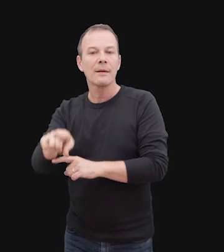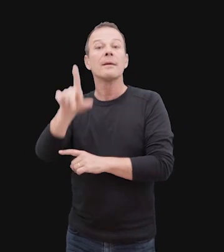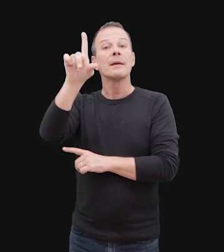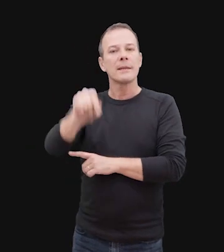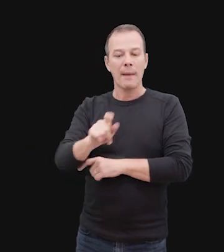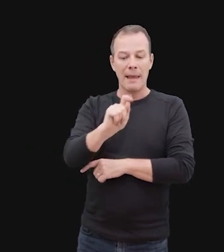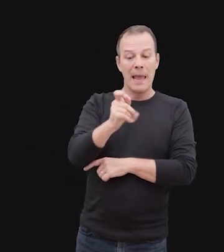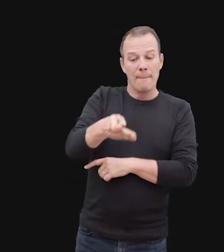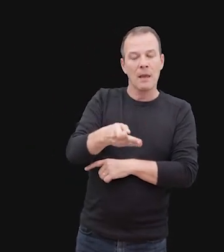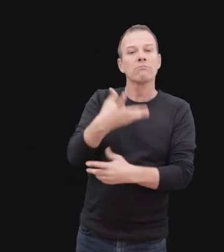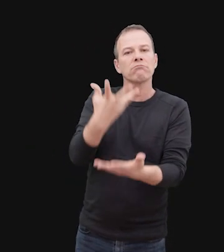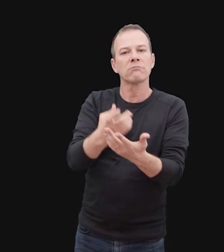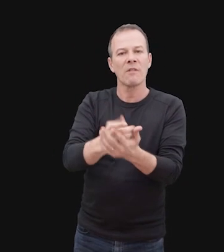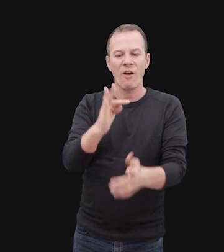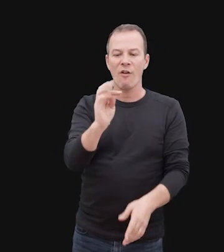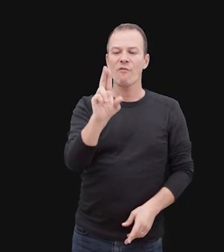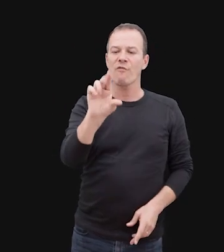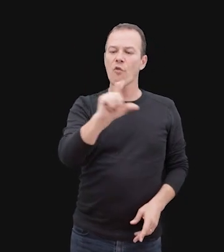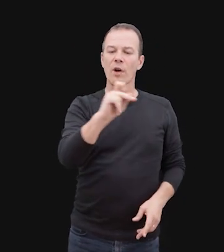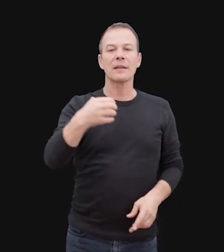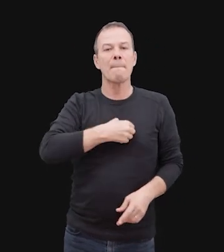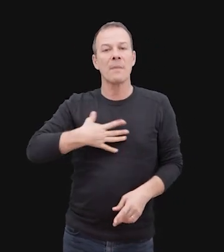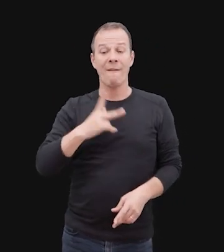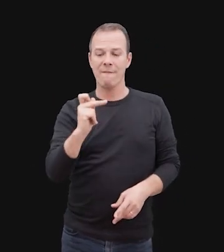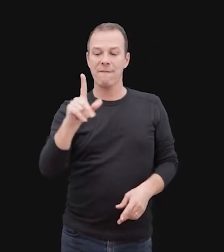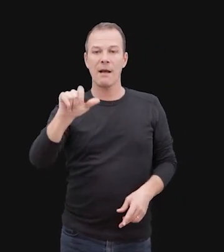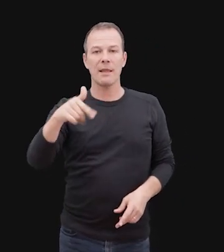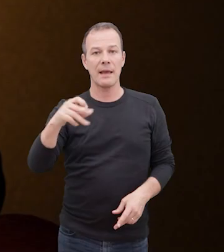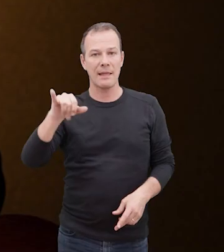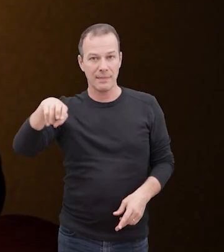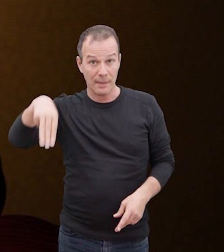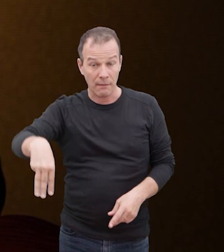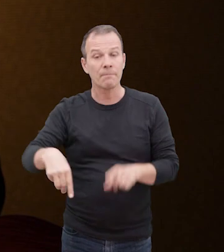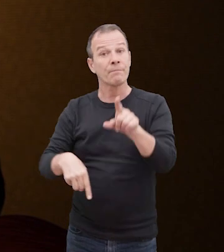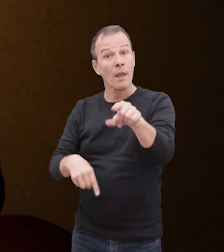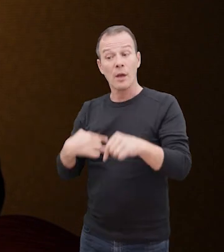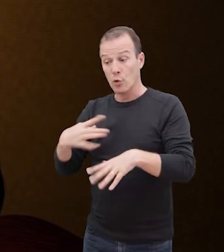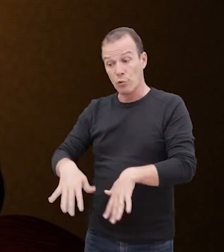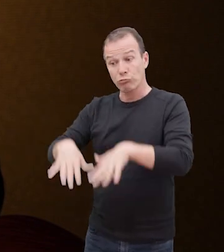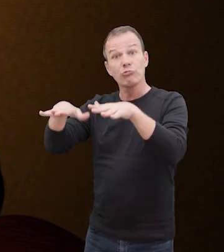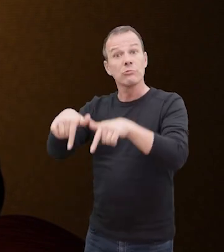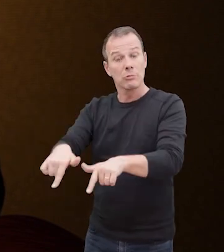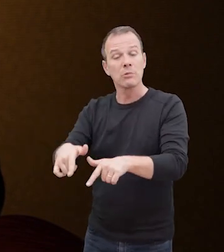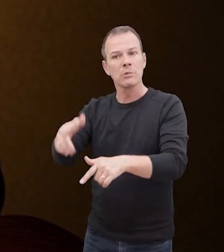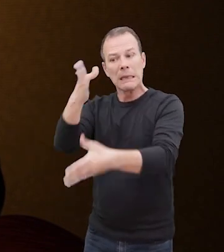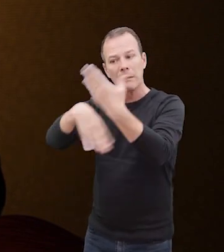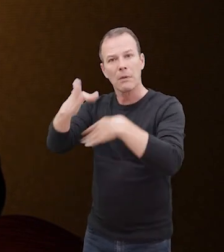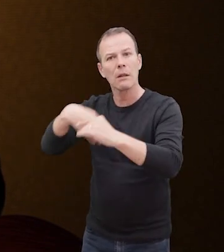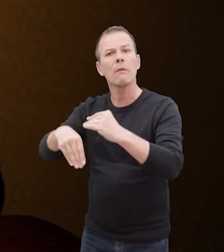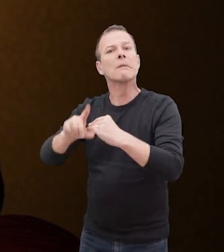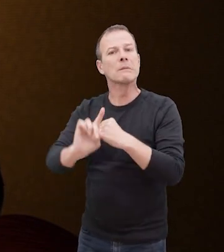gravado um EP, O Fugaz, na Valentim de Carvalho. com eles cresci e